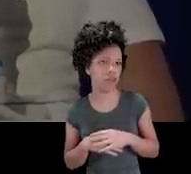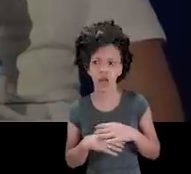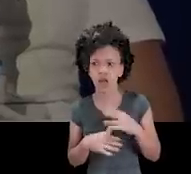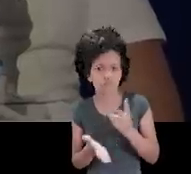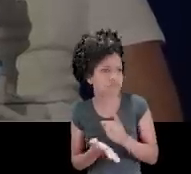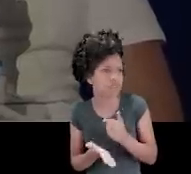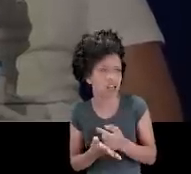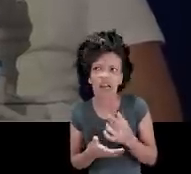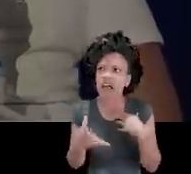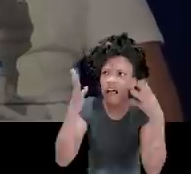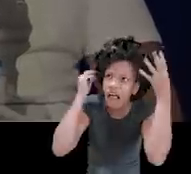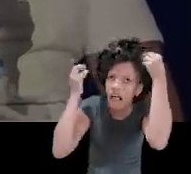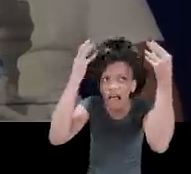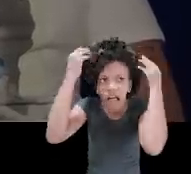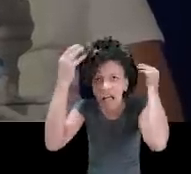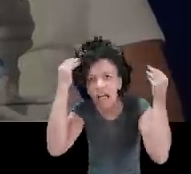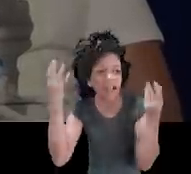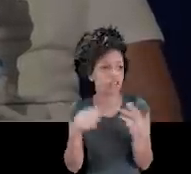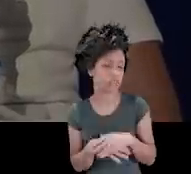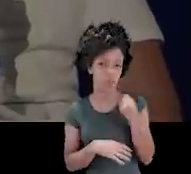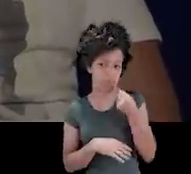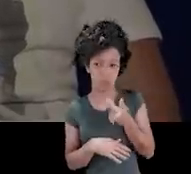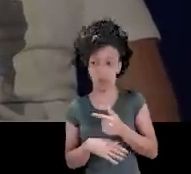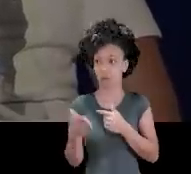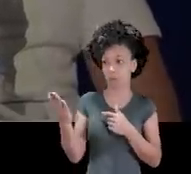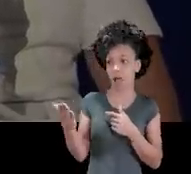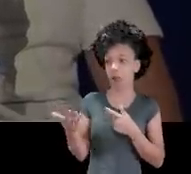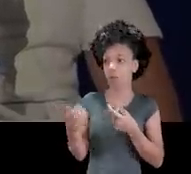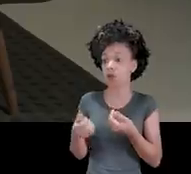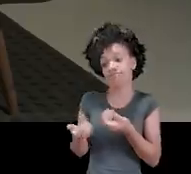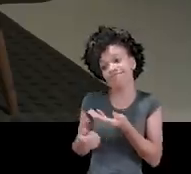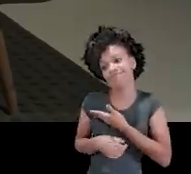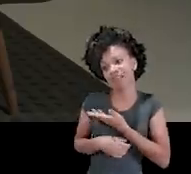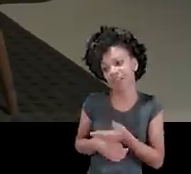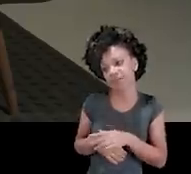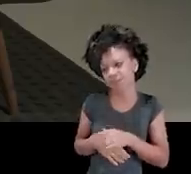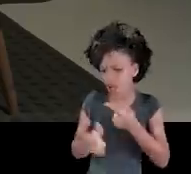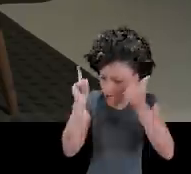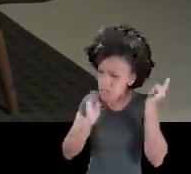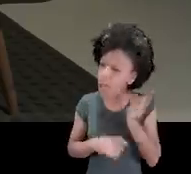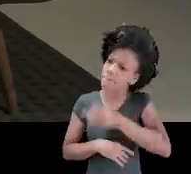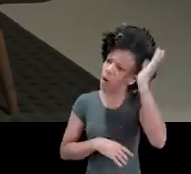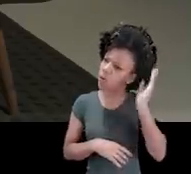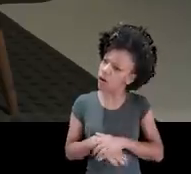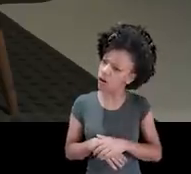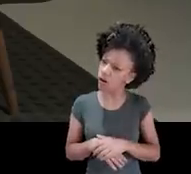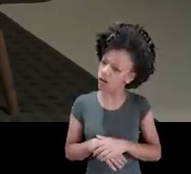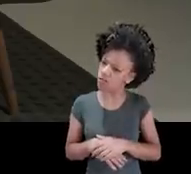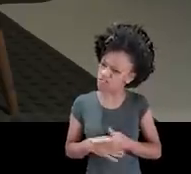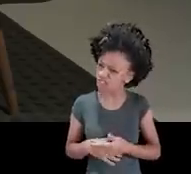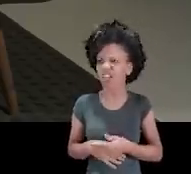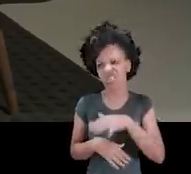qualquer coisa. E aí eu não tenho a experiência, por exemplo, no caso dela, pra passar pro cara uma palavra amiga. Eu falo, raspa essa porra, meu irmão. Olha,